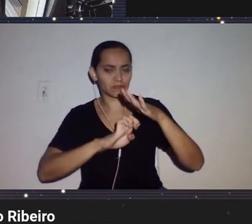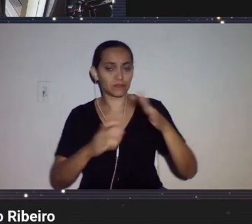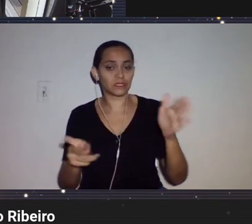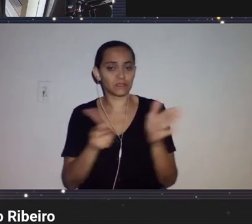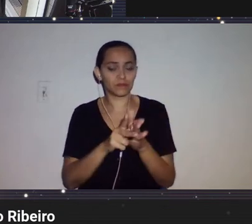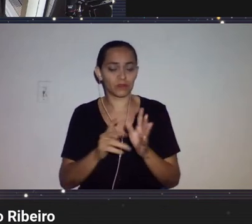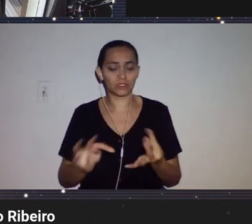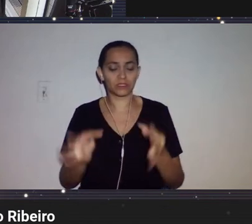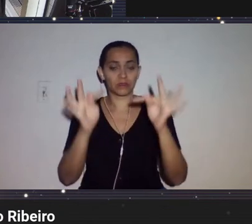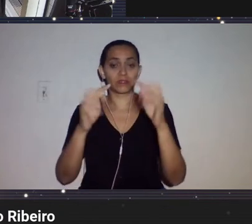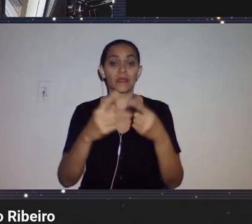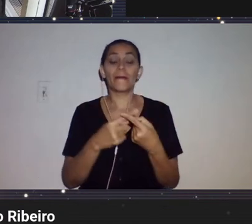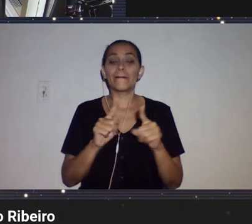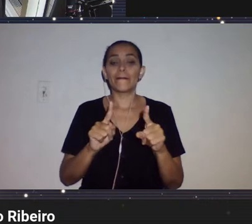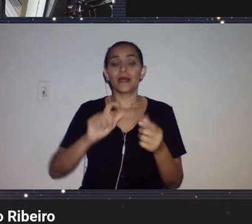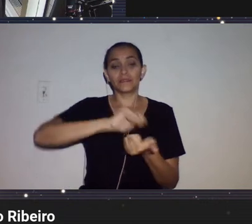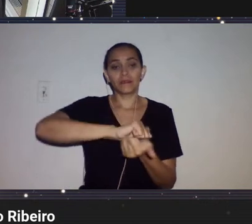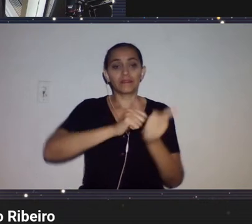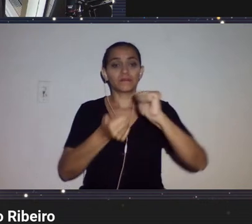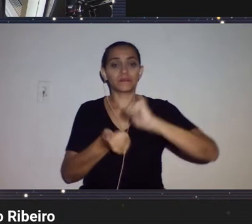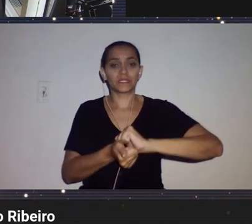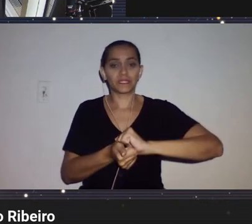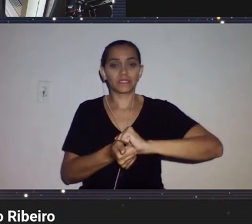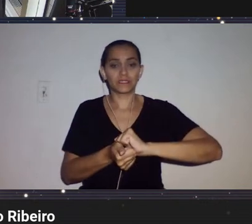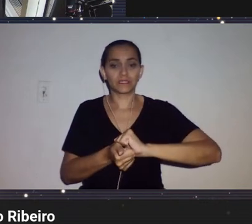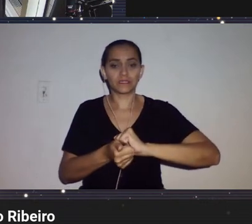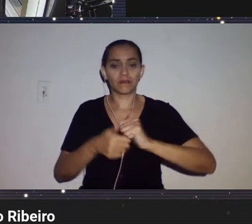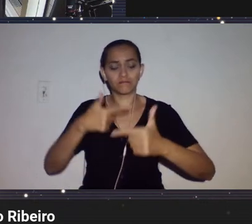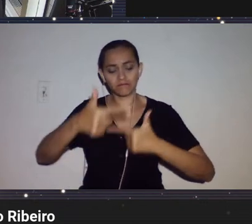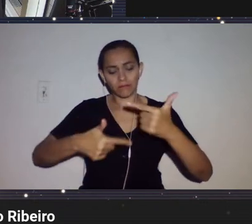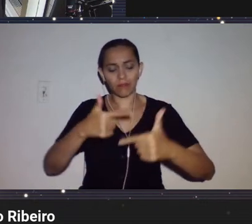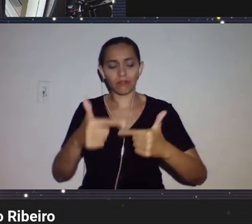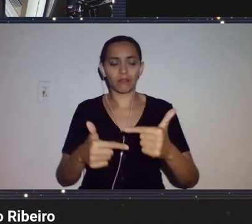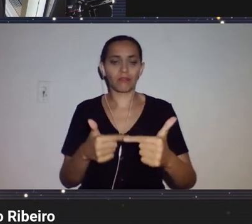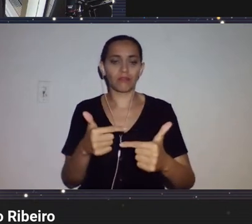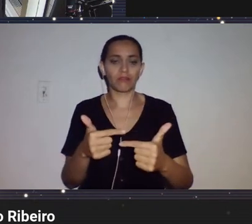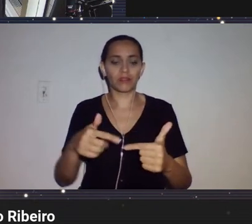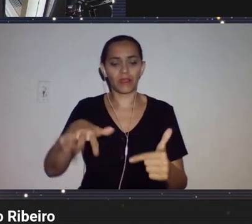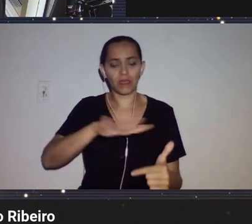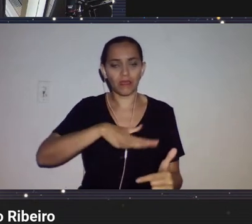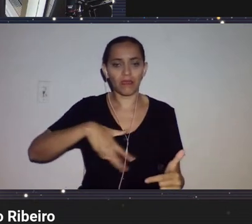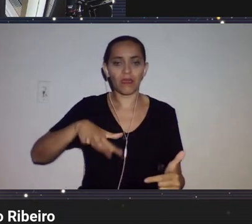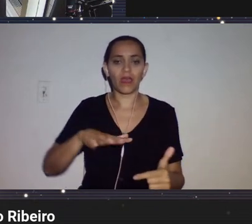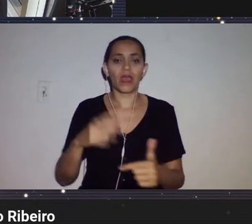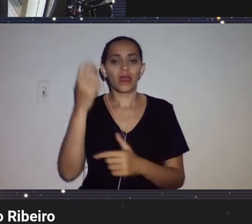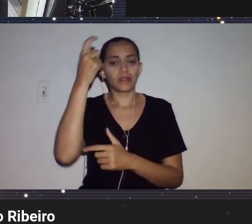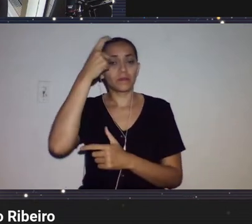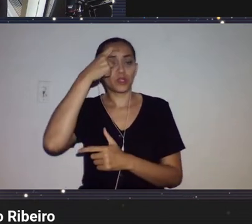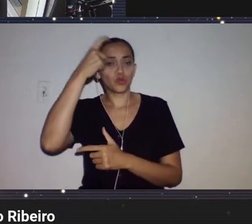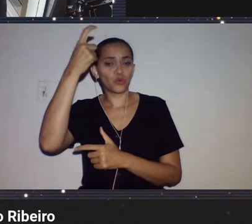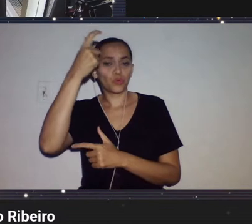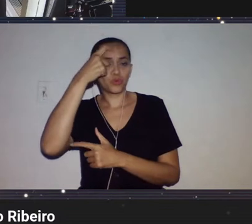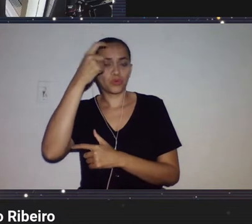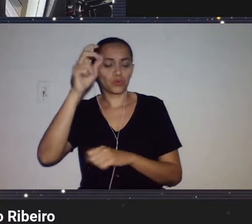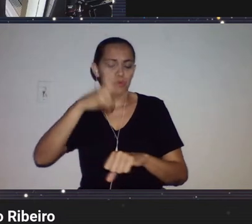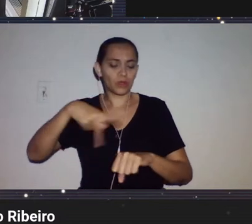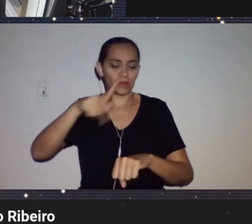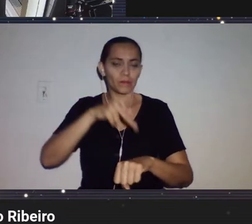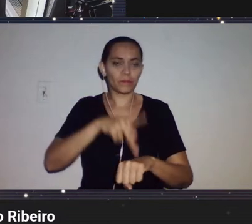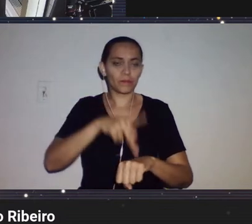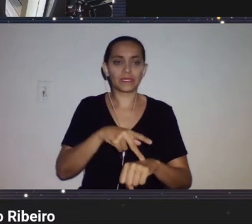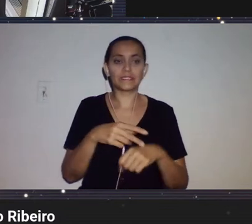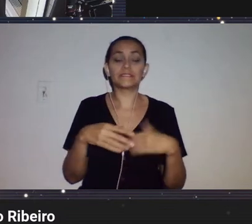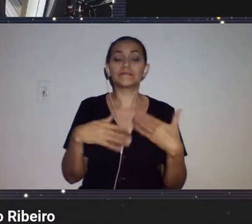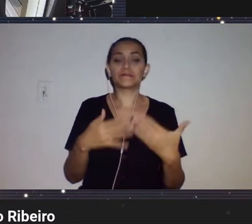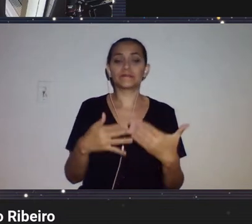dia a dia de trabalho e cultura do país, eu acho que foi relativamente tranquila. O trabalho, no caso, na